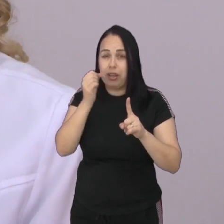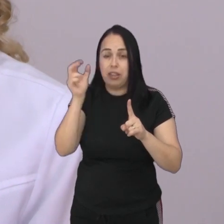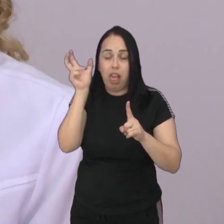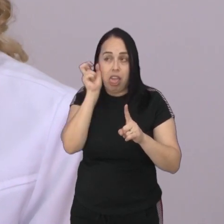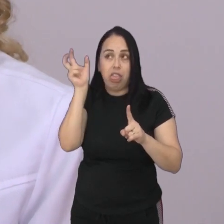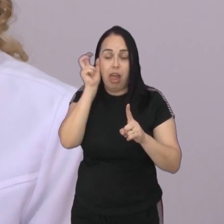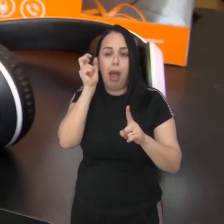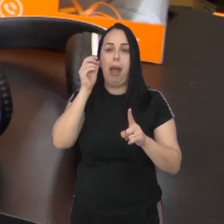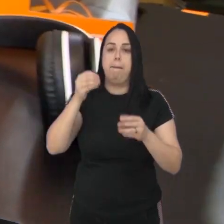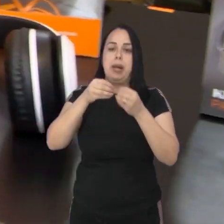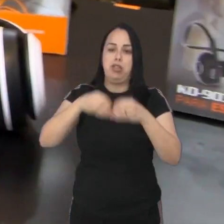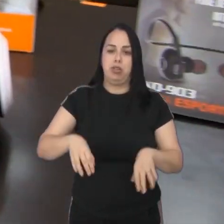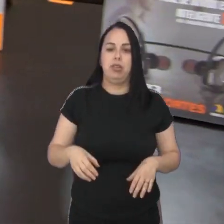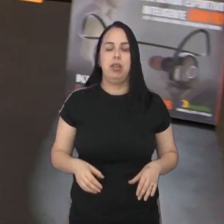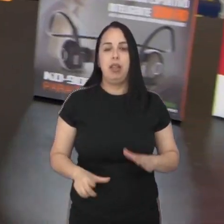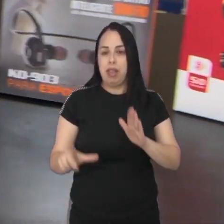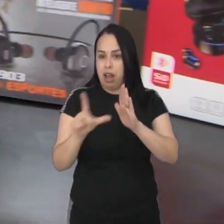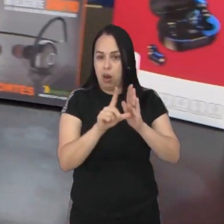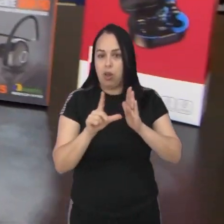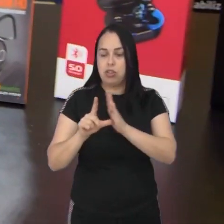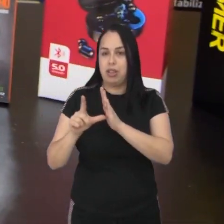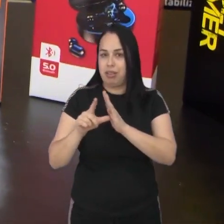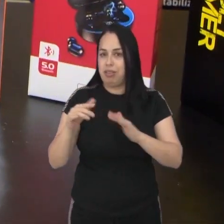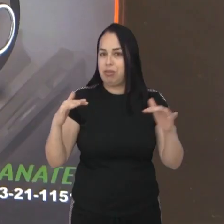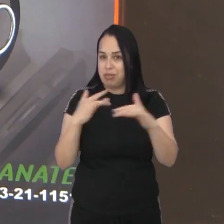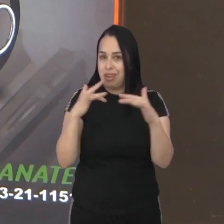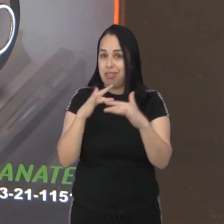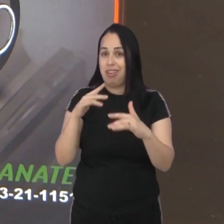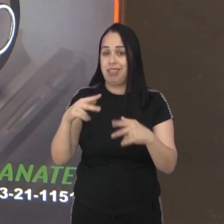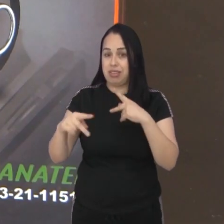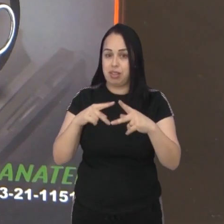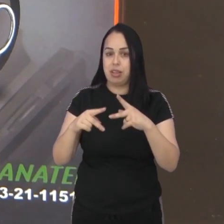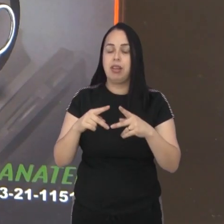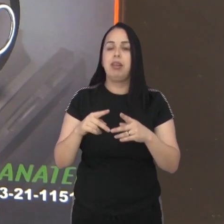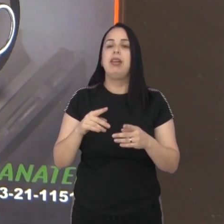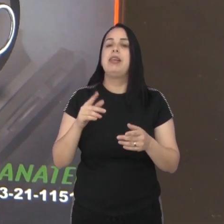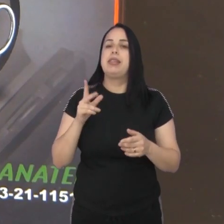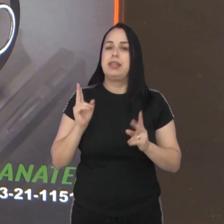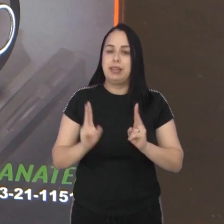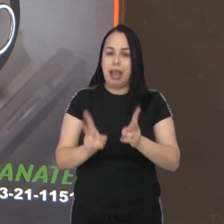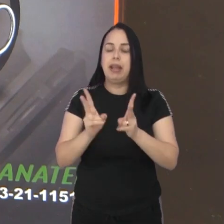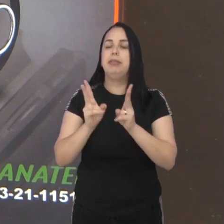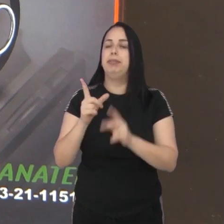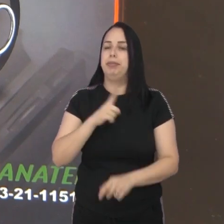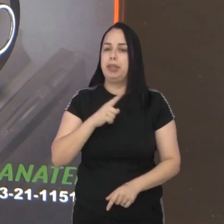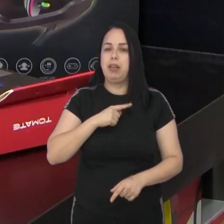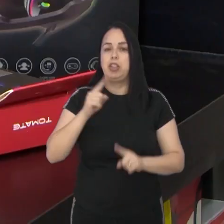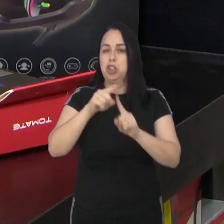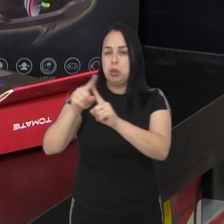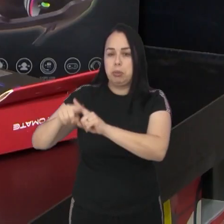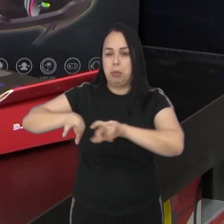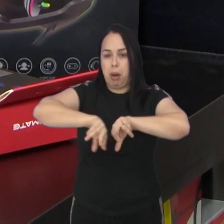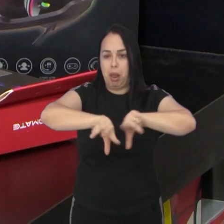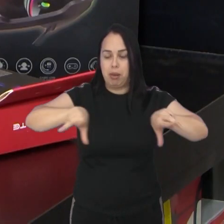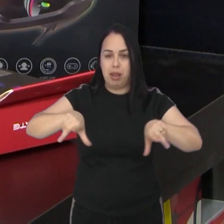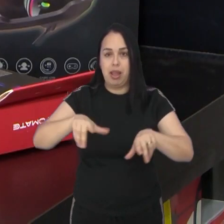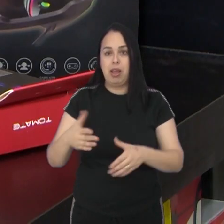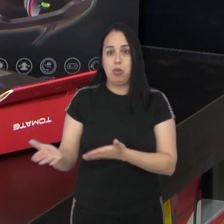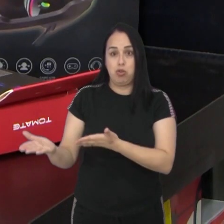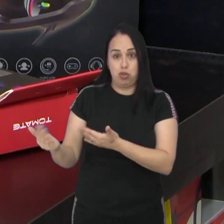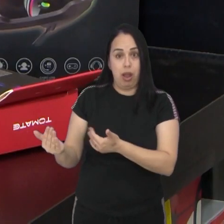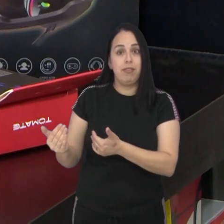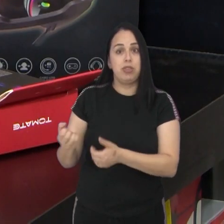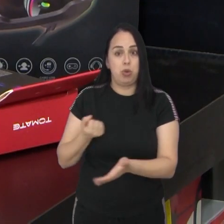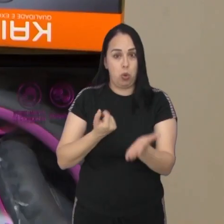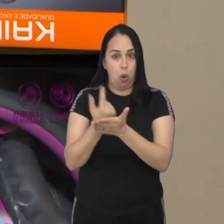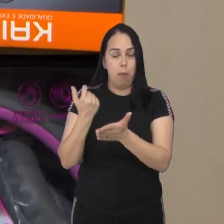já é prejudicial. Nesta loja, no centro de São José, o que não faltam são fones de ouvido para todos os gostos. Os mais novos costumam